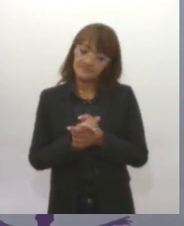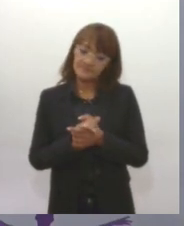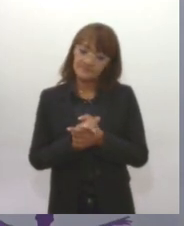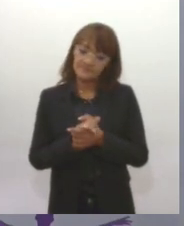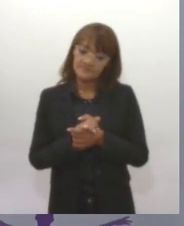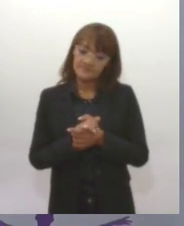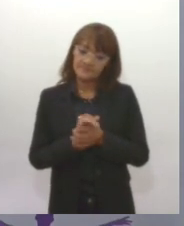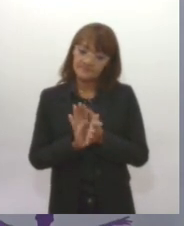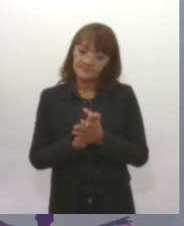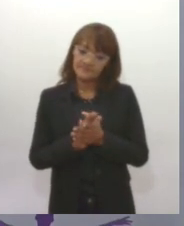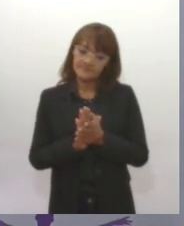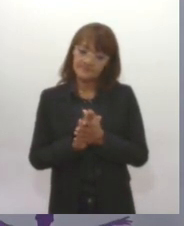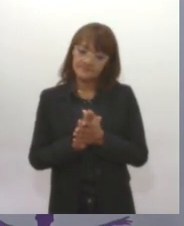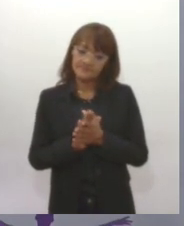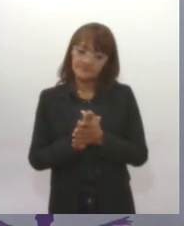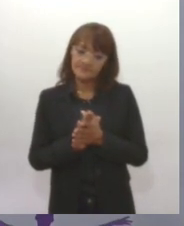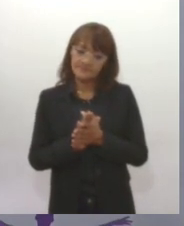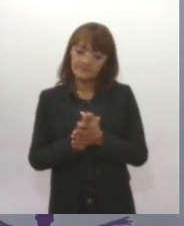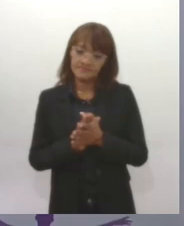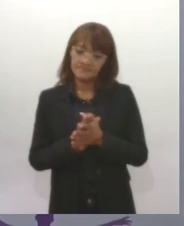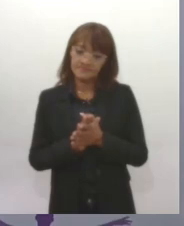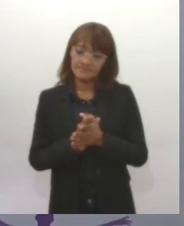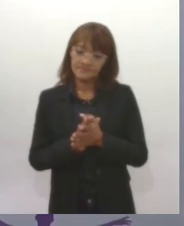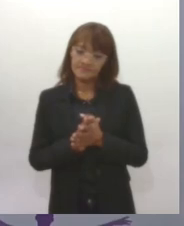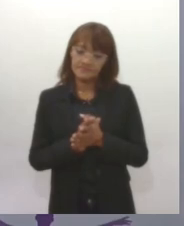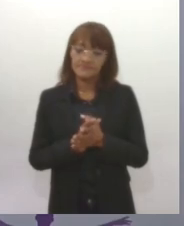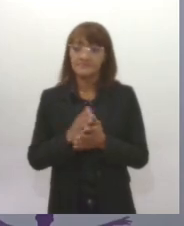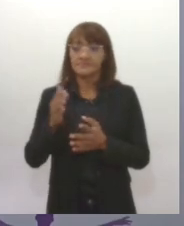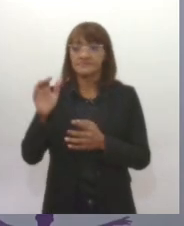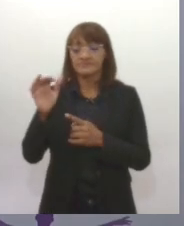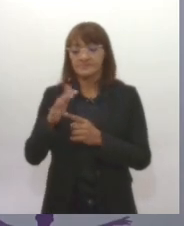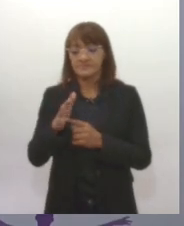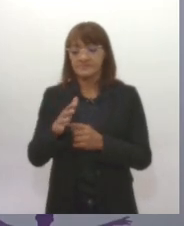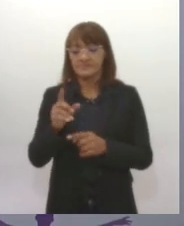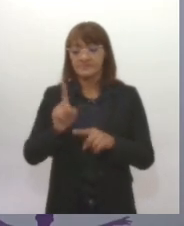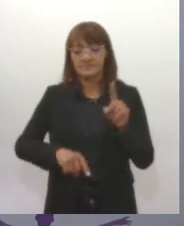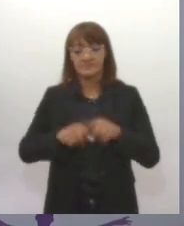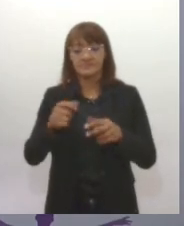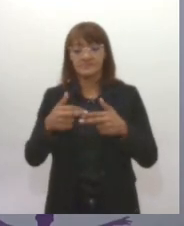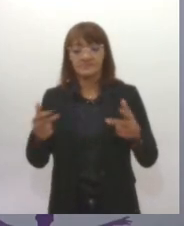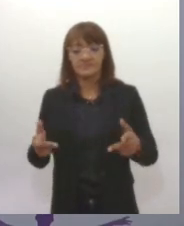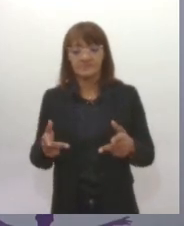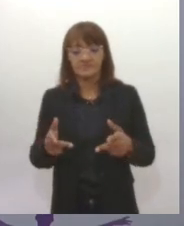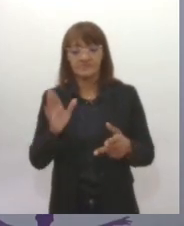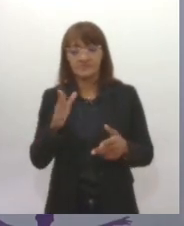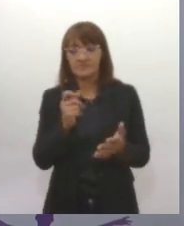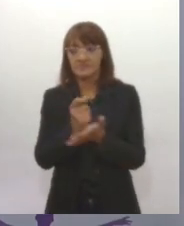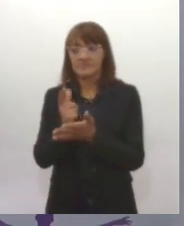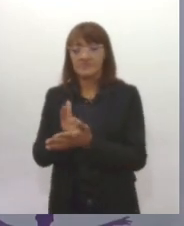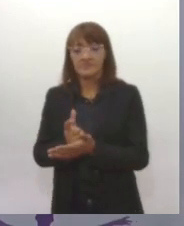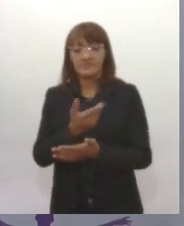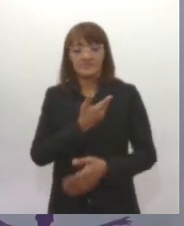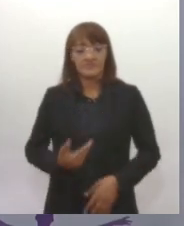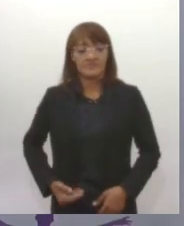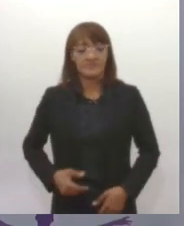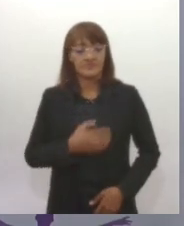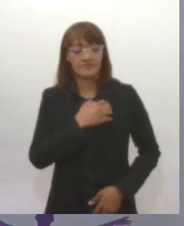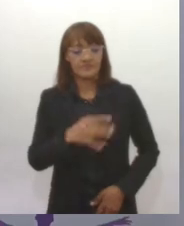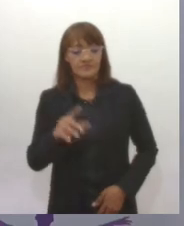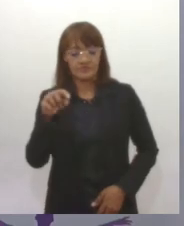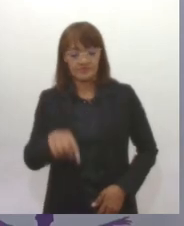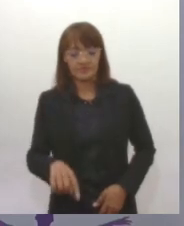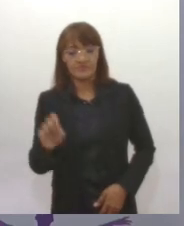da realização dela era para ser em conjunto do governo do estado da Bahia com o governo de Sergipe. E, por incrível que pareça, a parte